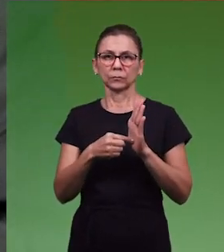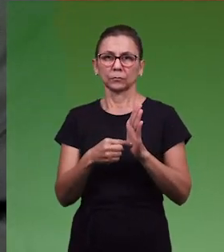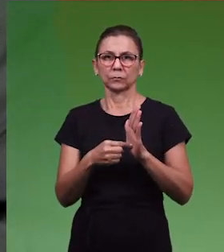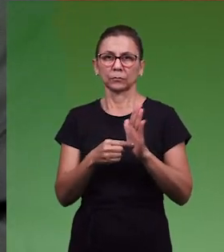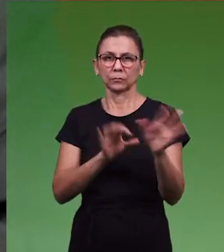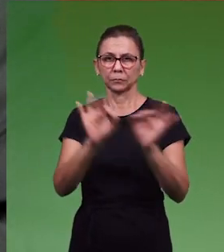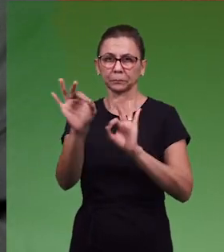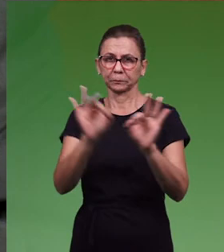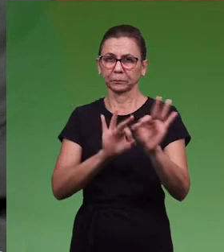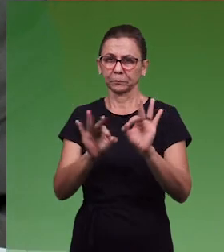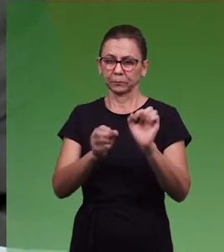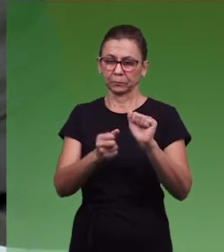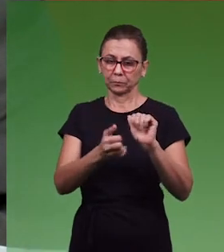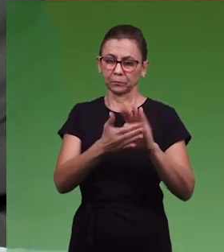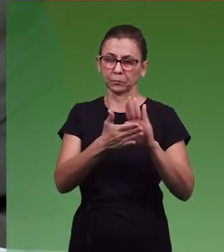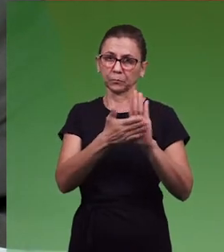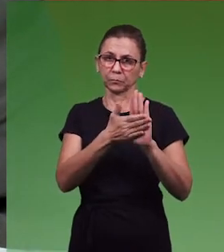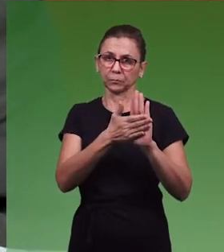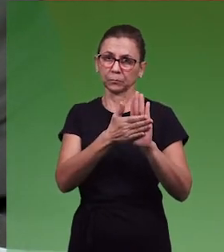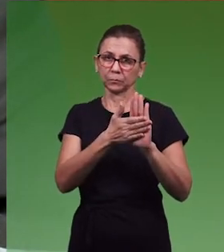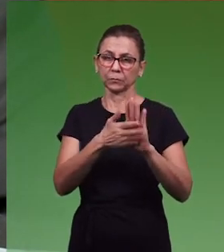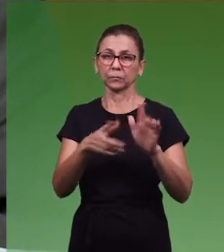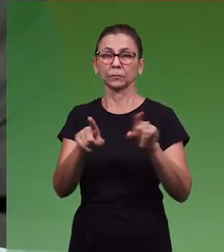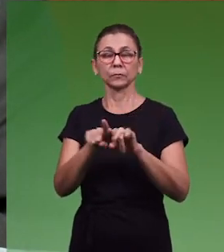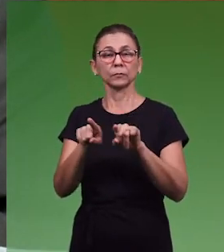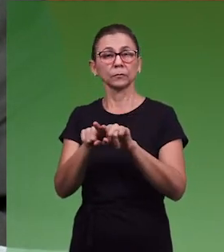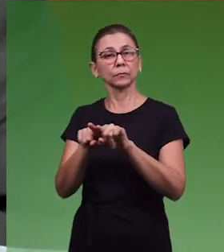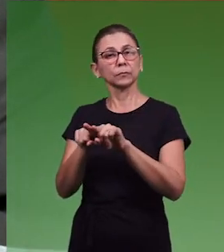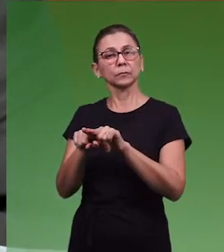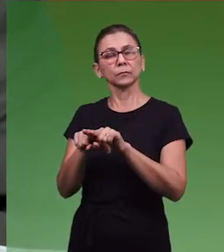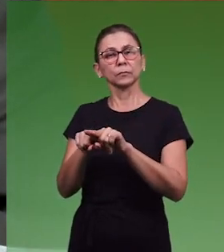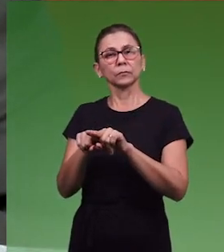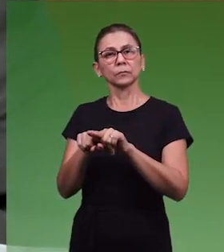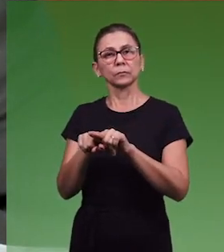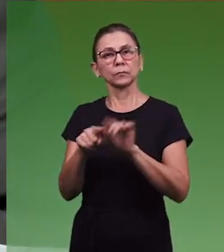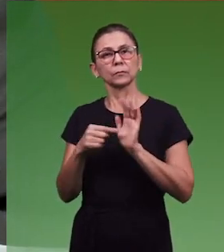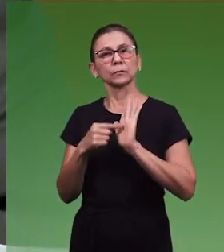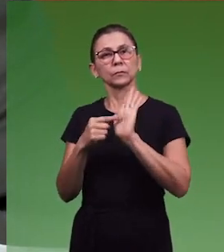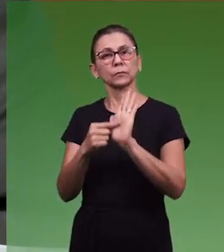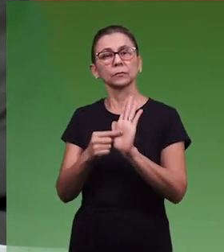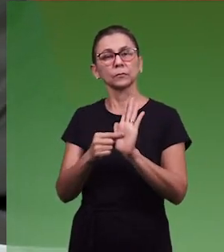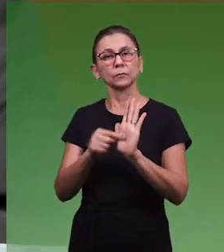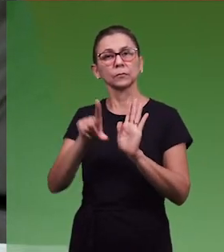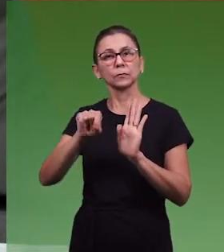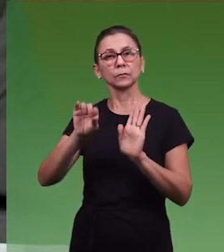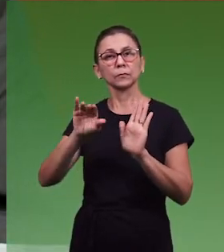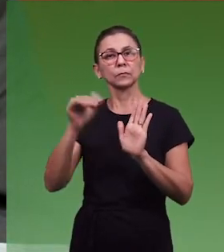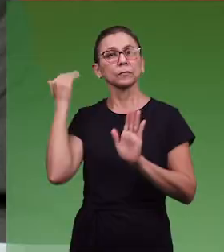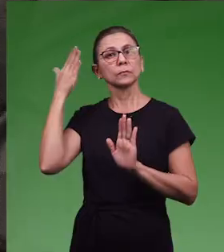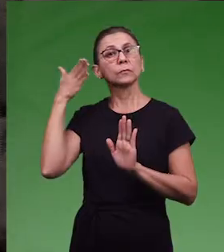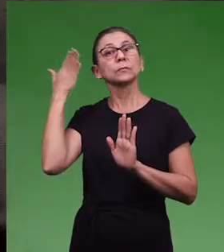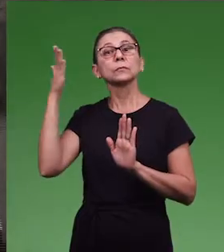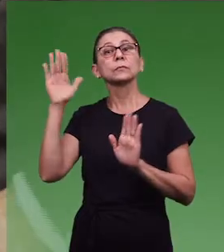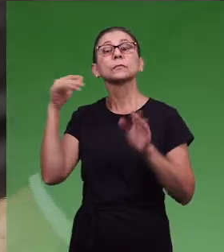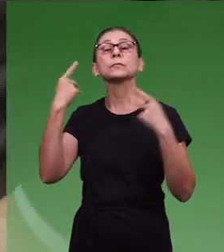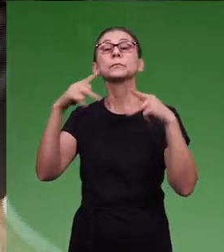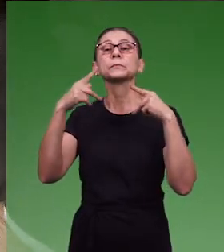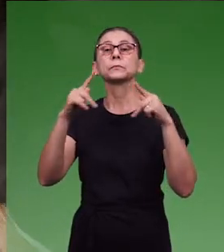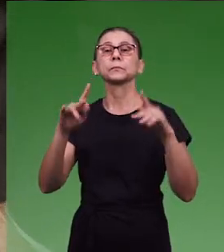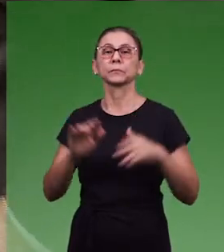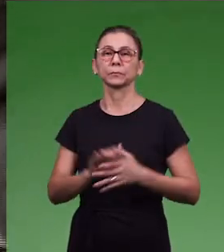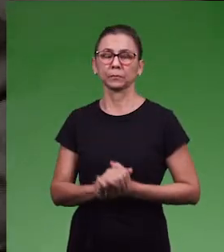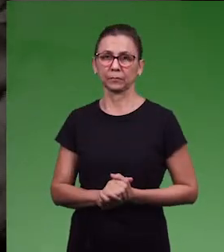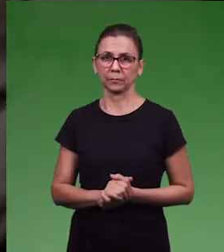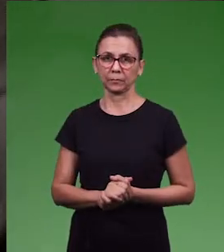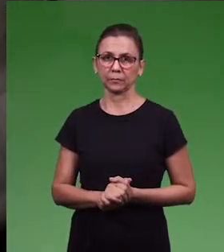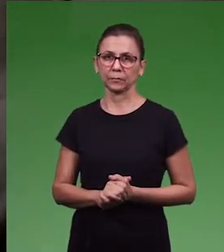louvores e direcionam também a mensagem. Ou seja,